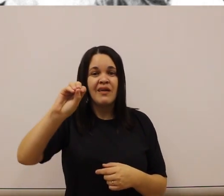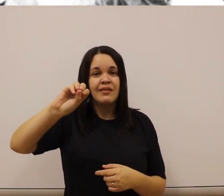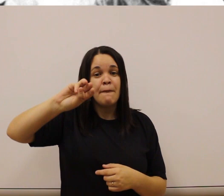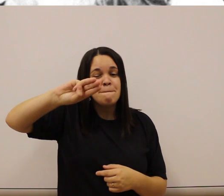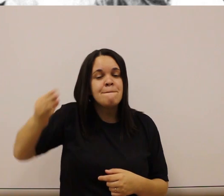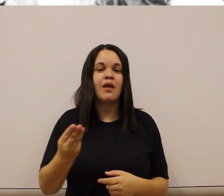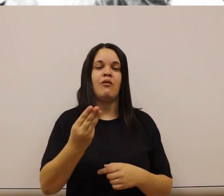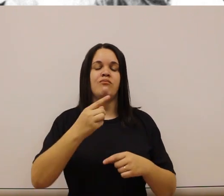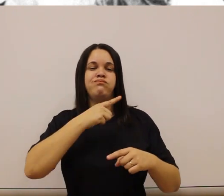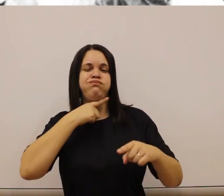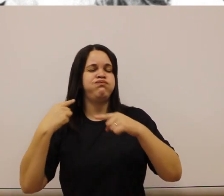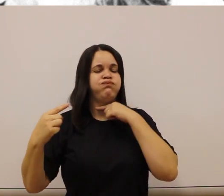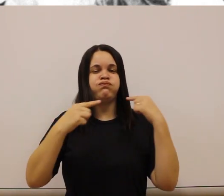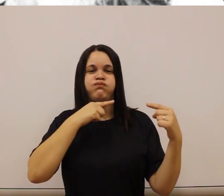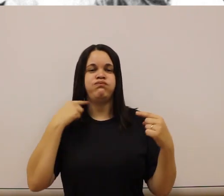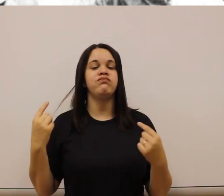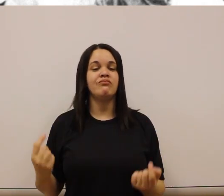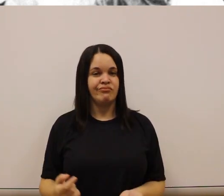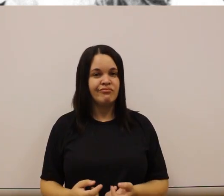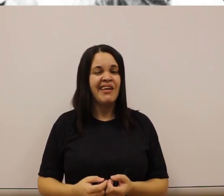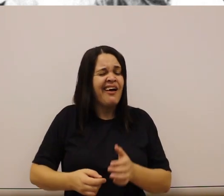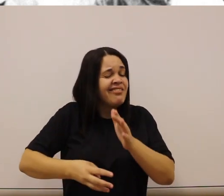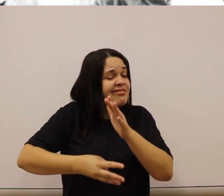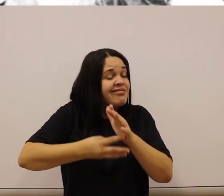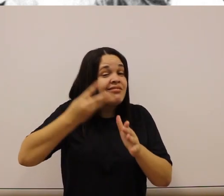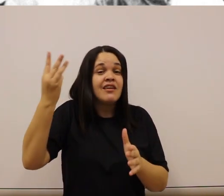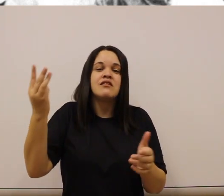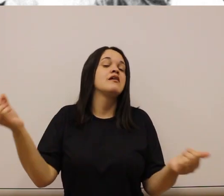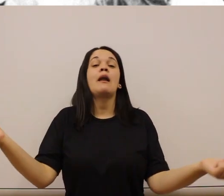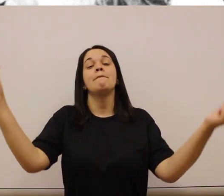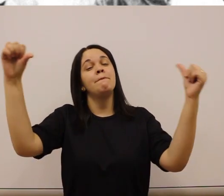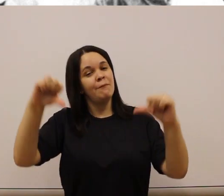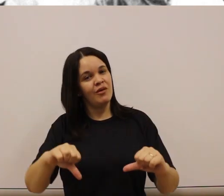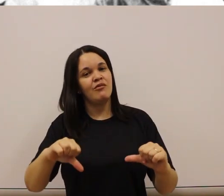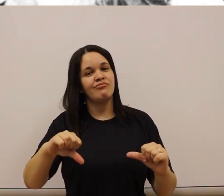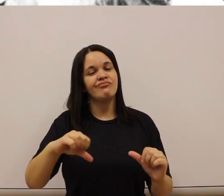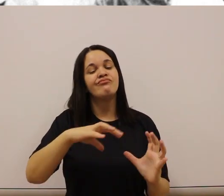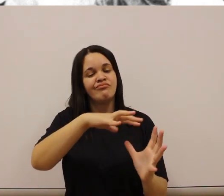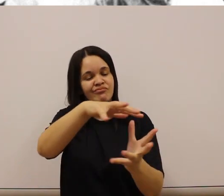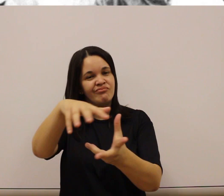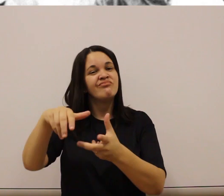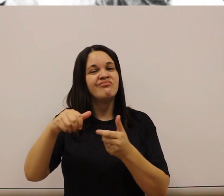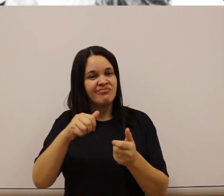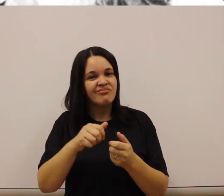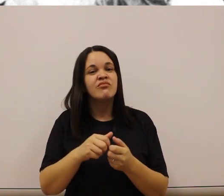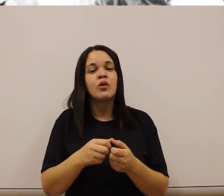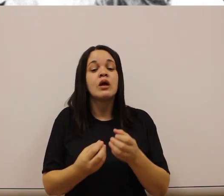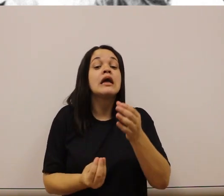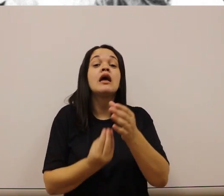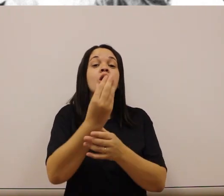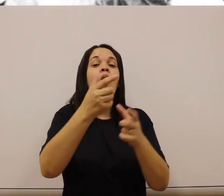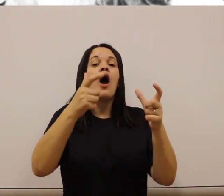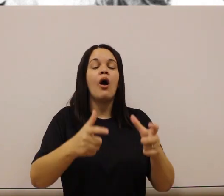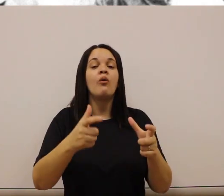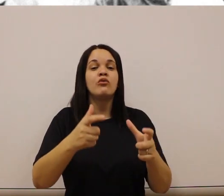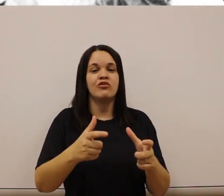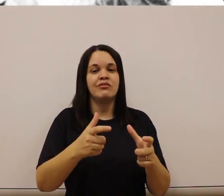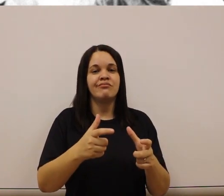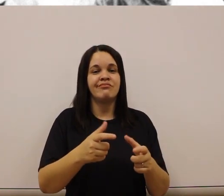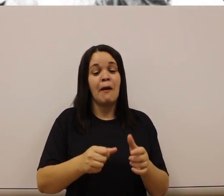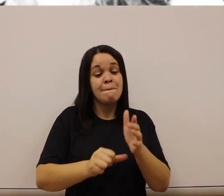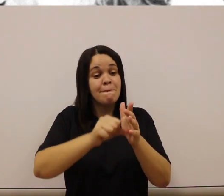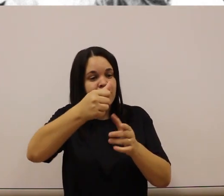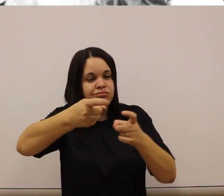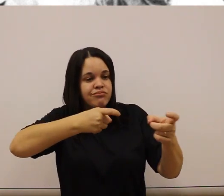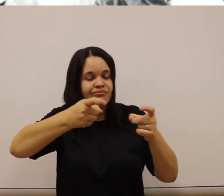de mortes no mundo inteiro. Ela é a terceira pandemia mais letal da história. Ela surgiu em meio à Primeira